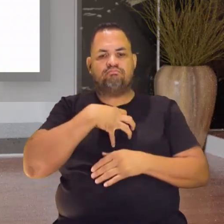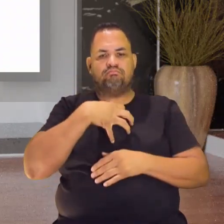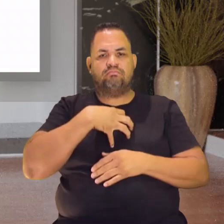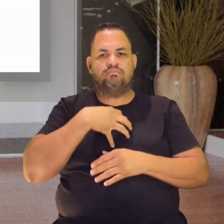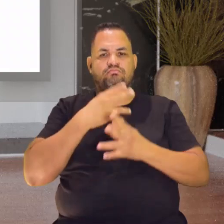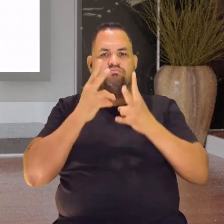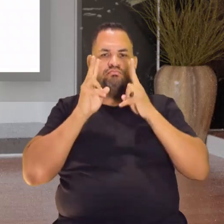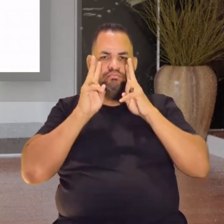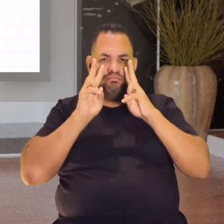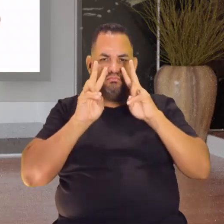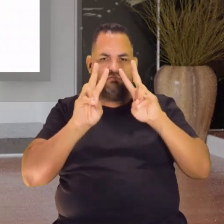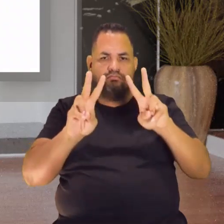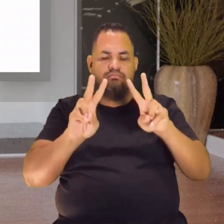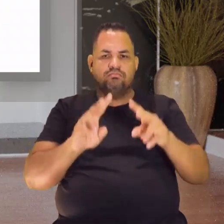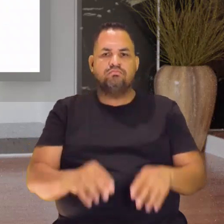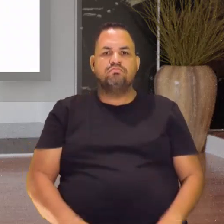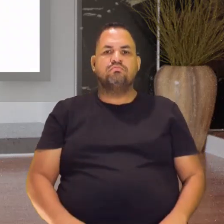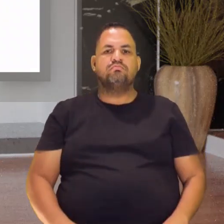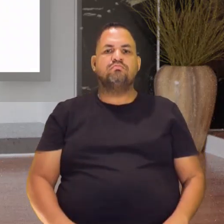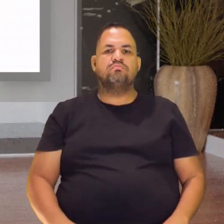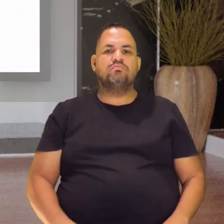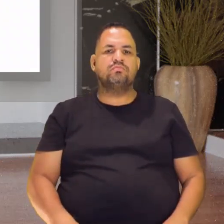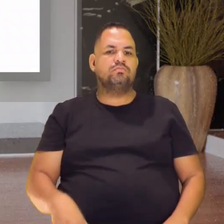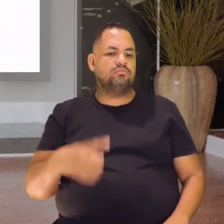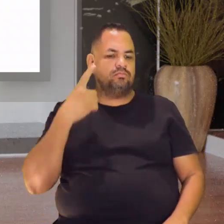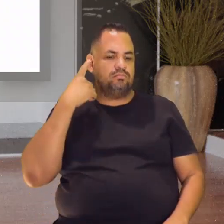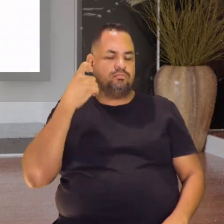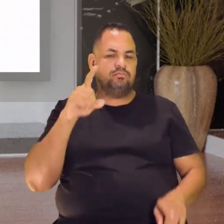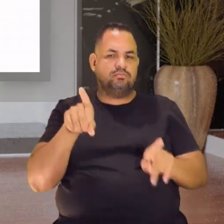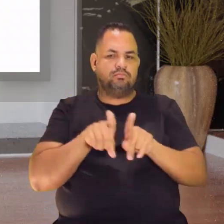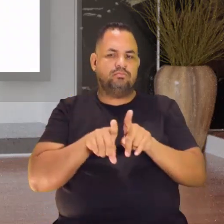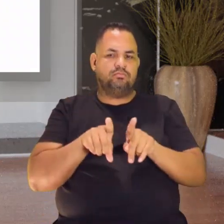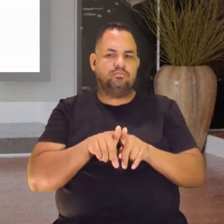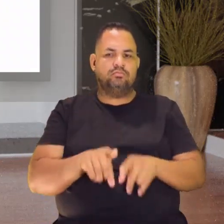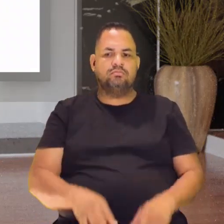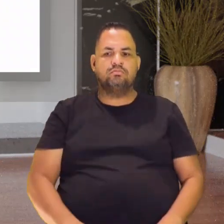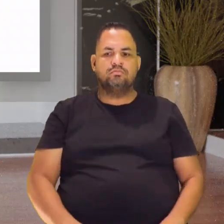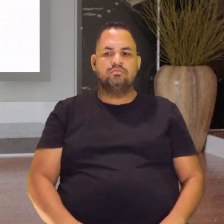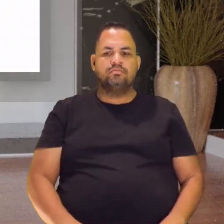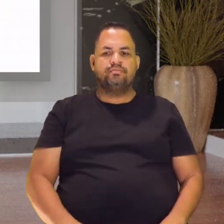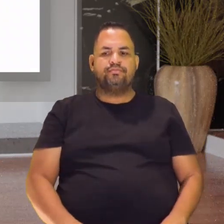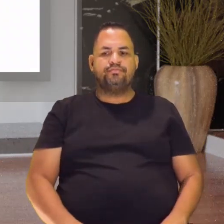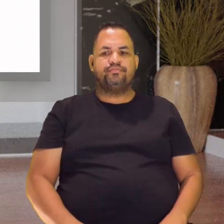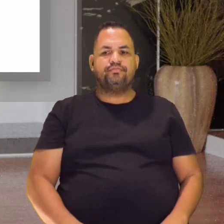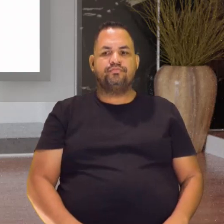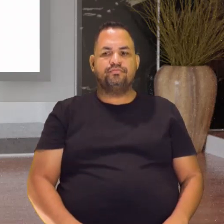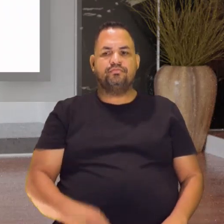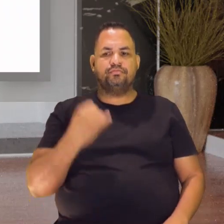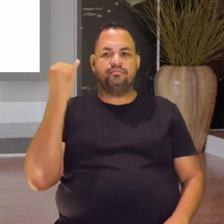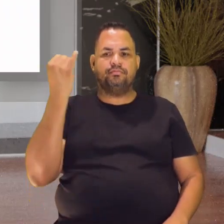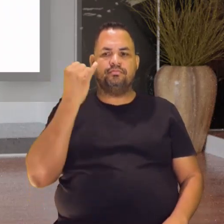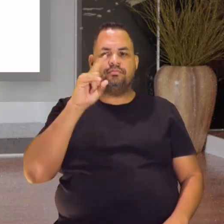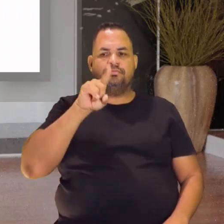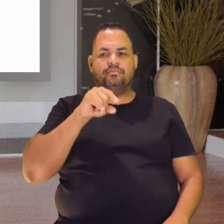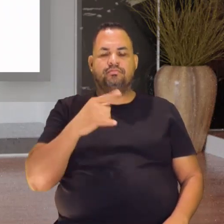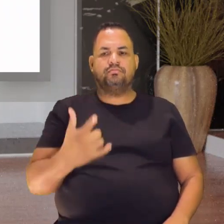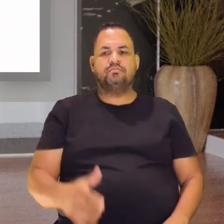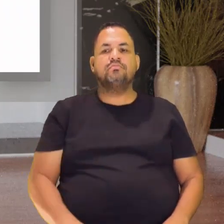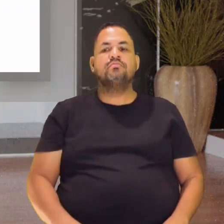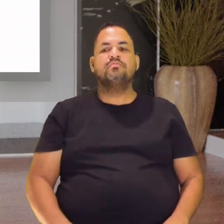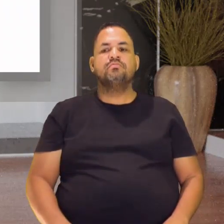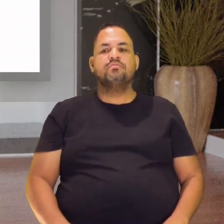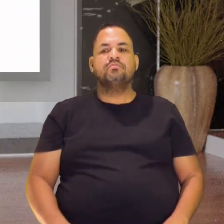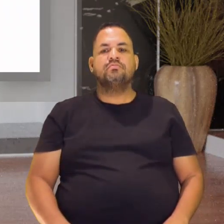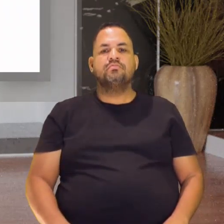e toda a experiência sonora e tudo mais, né? Então, essa é a parte importante da arte